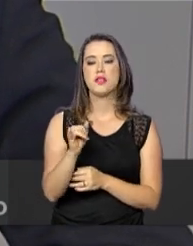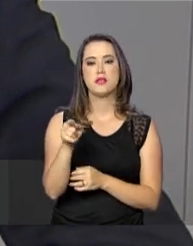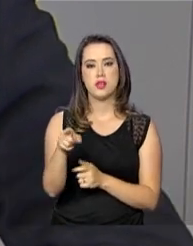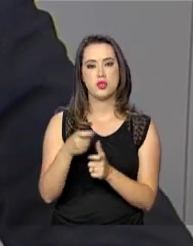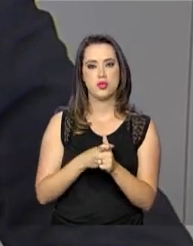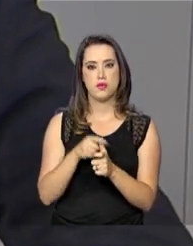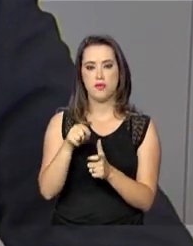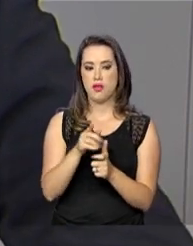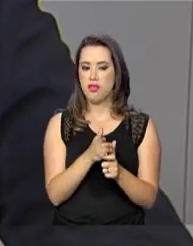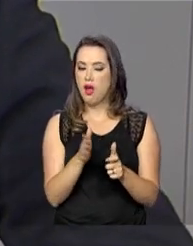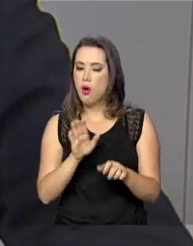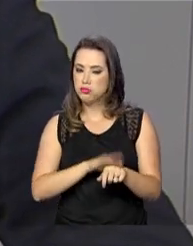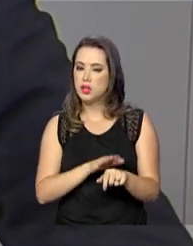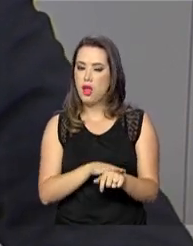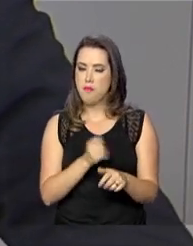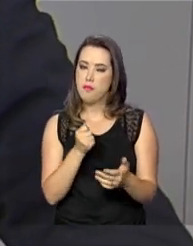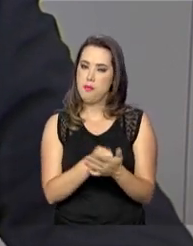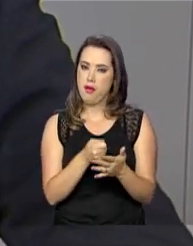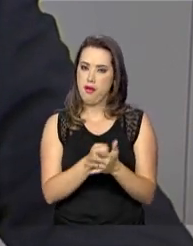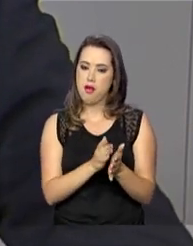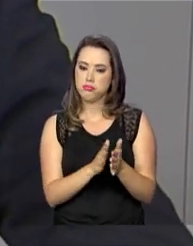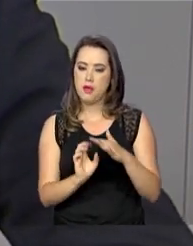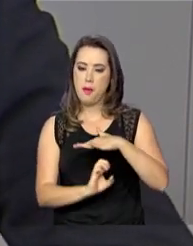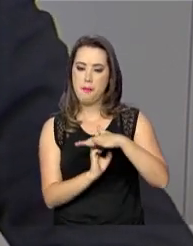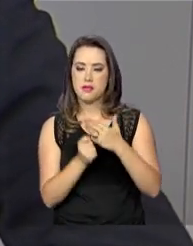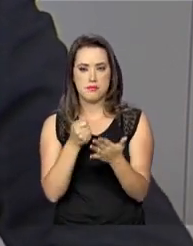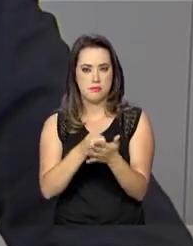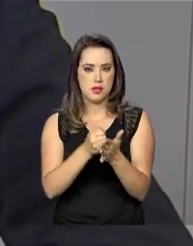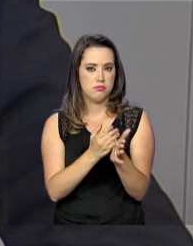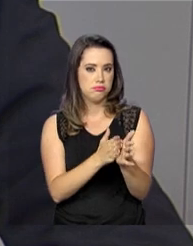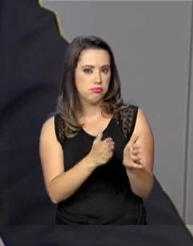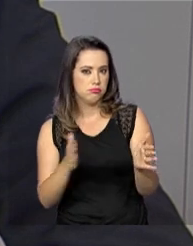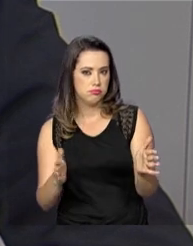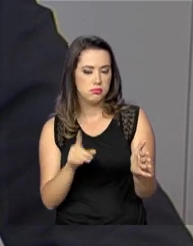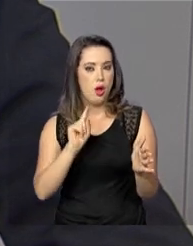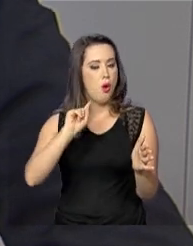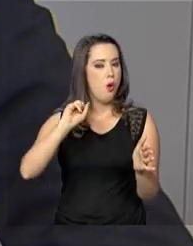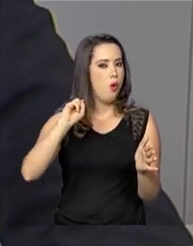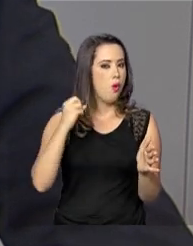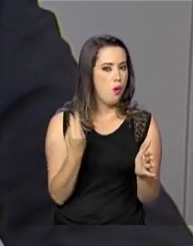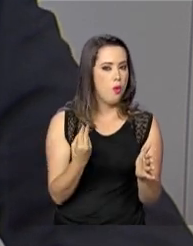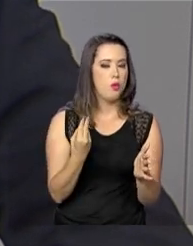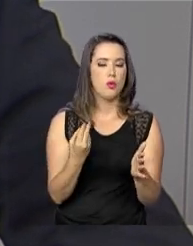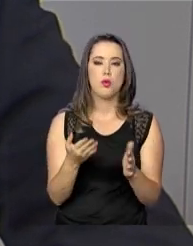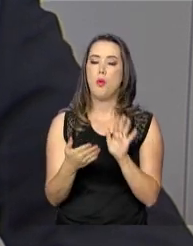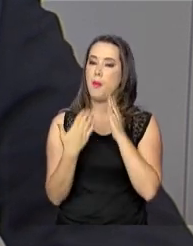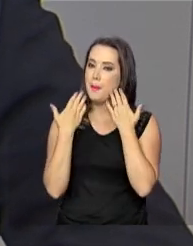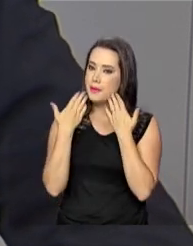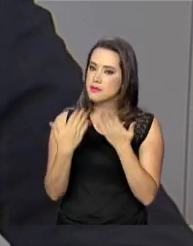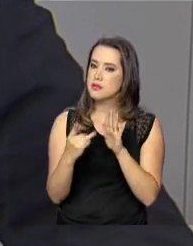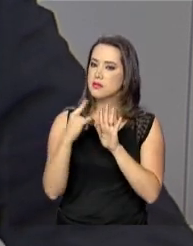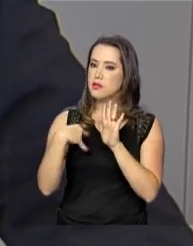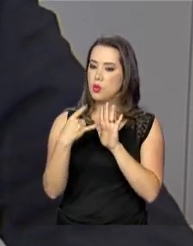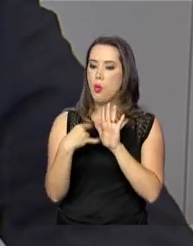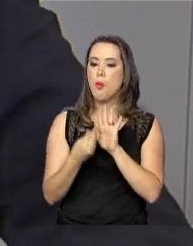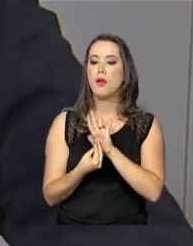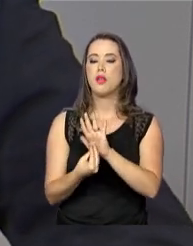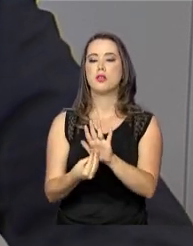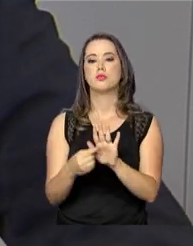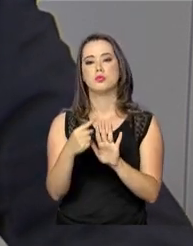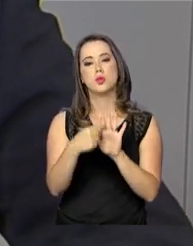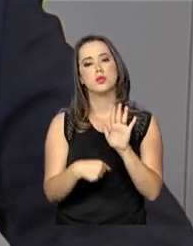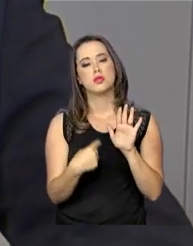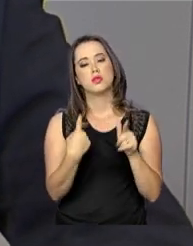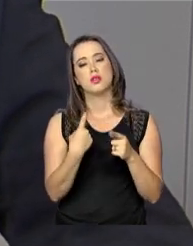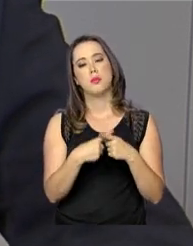para a empresa regularizar pagar os valores devidos ou o apresentar documentos se ela não pagar no